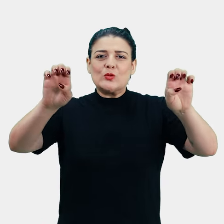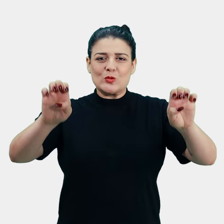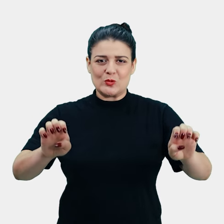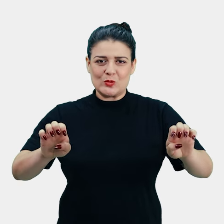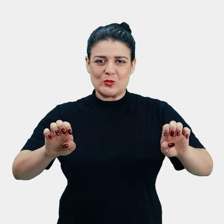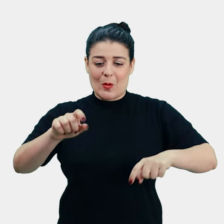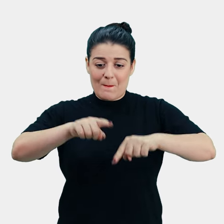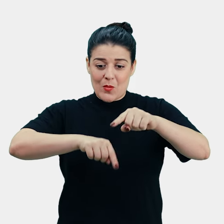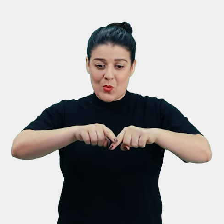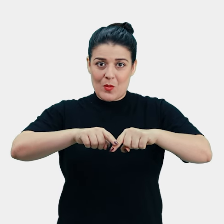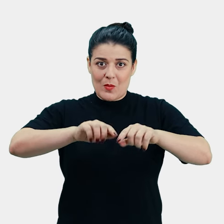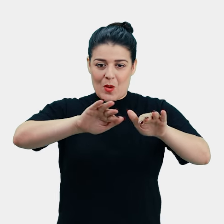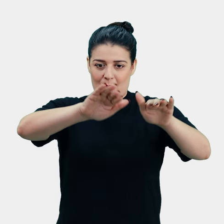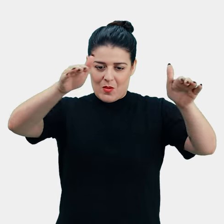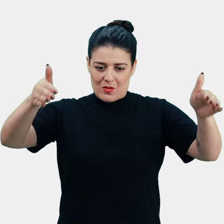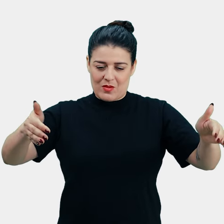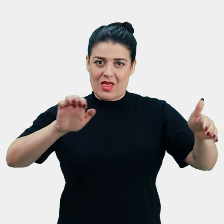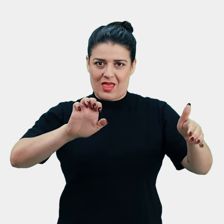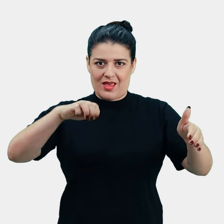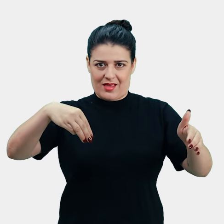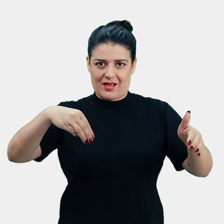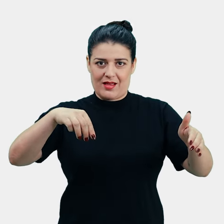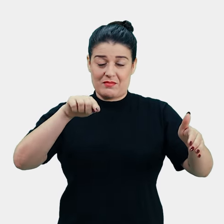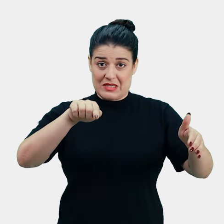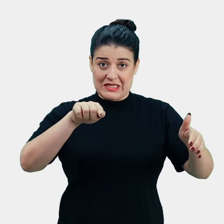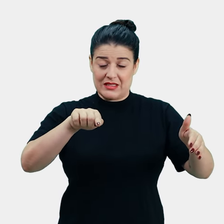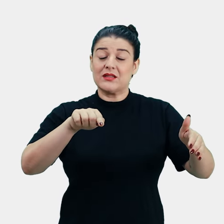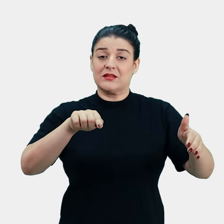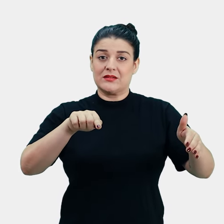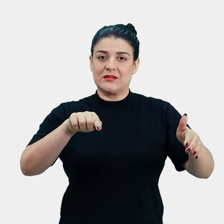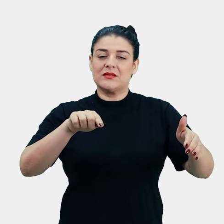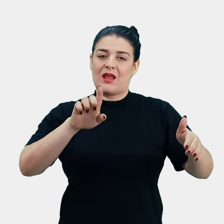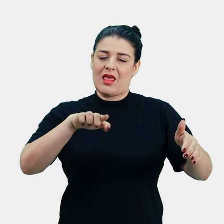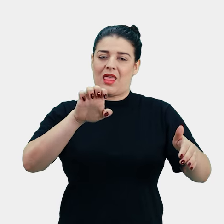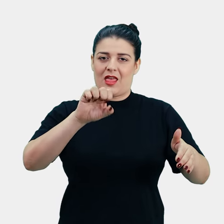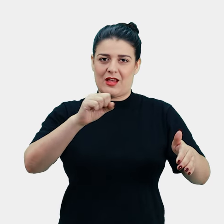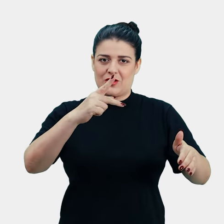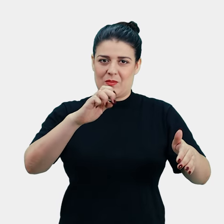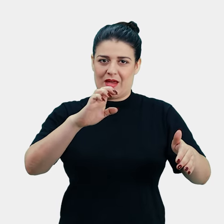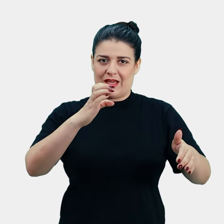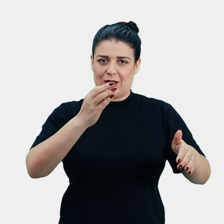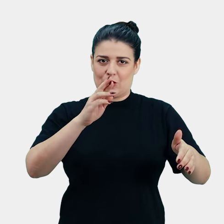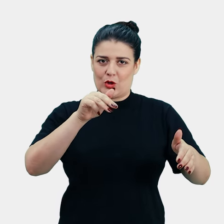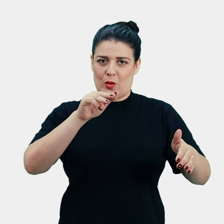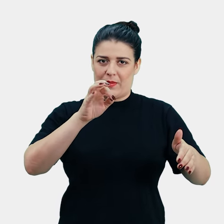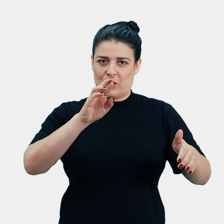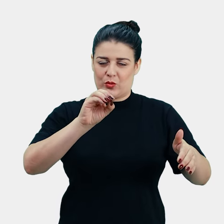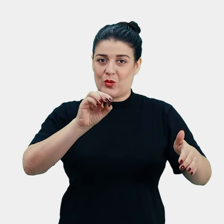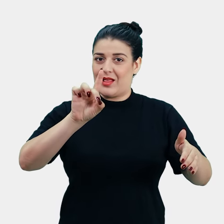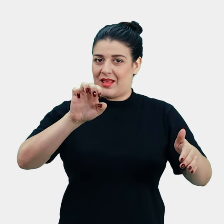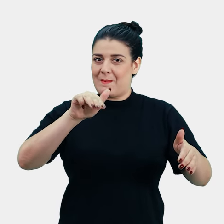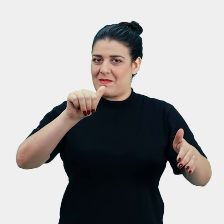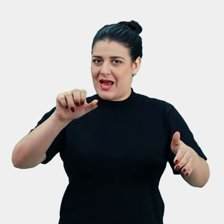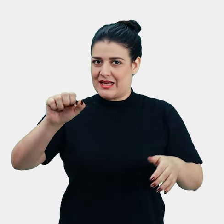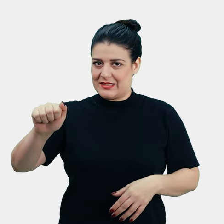massas. Então, esse equipamento, ele é chamado de espectrômetro de massas. Então, nesse equipamento, nós